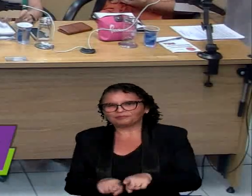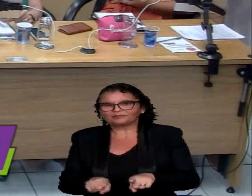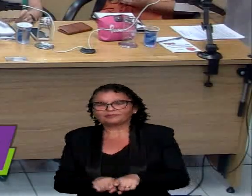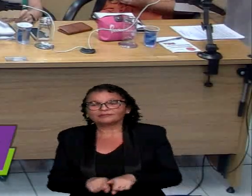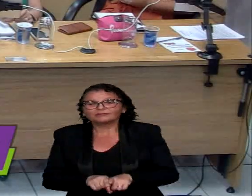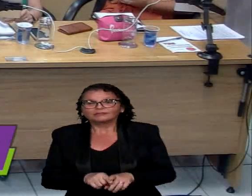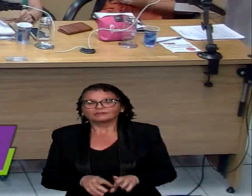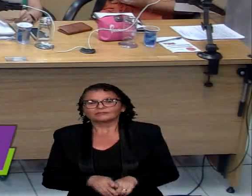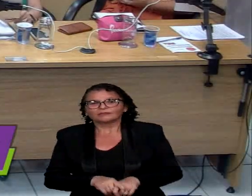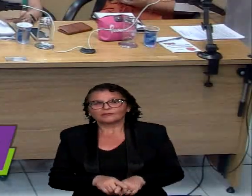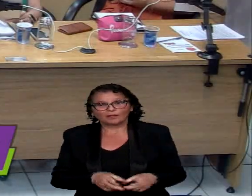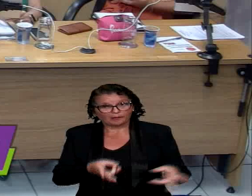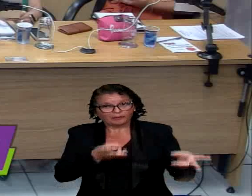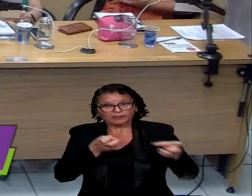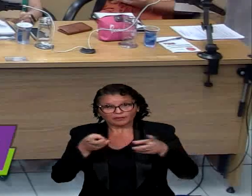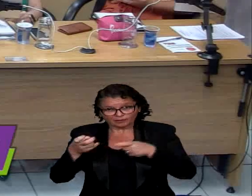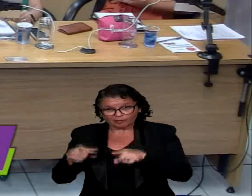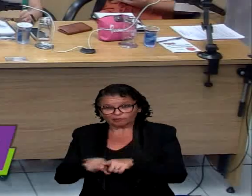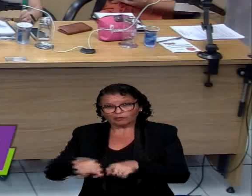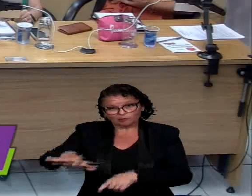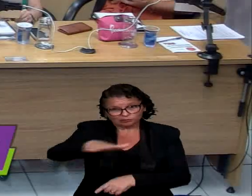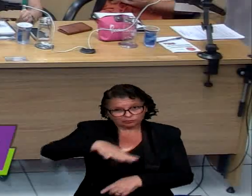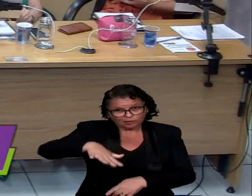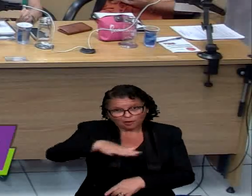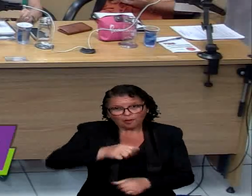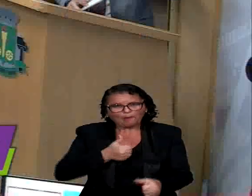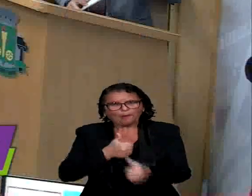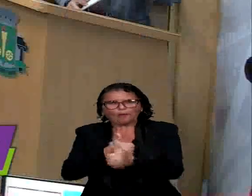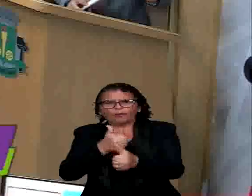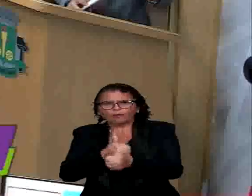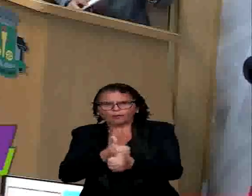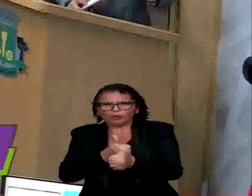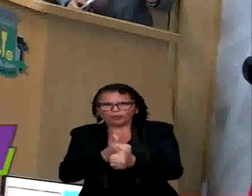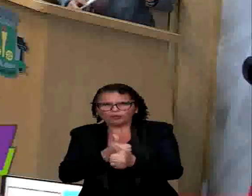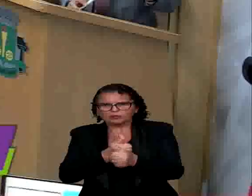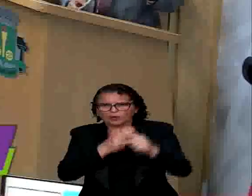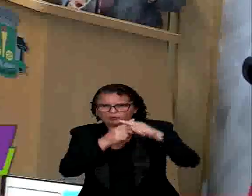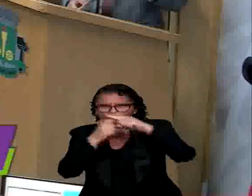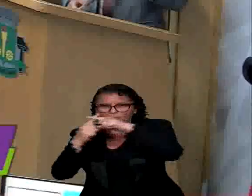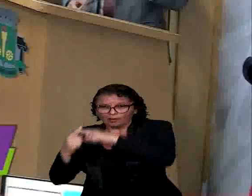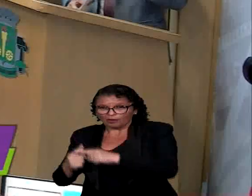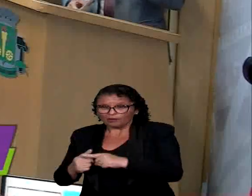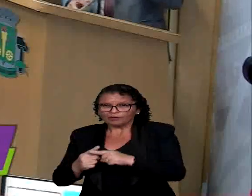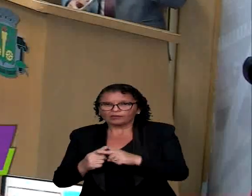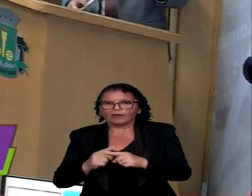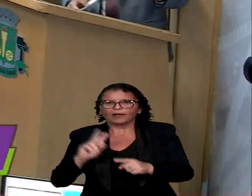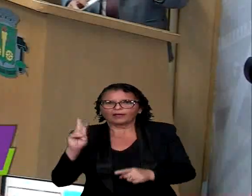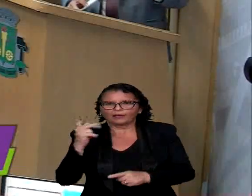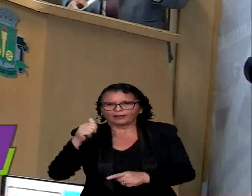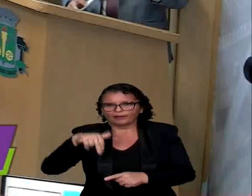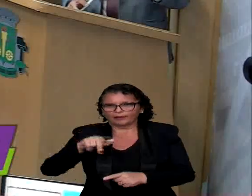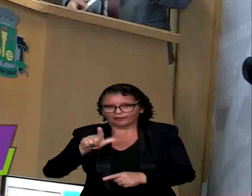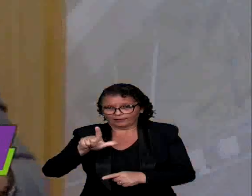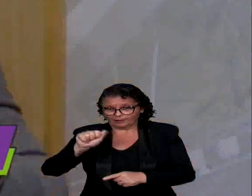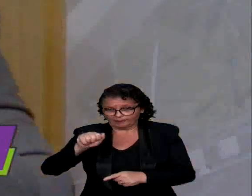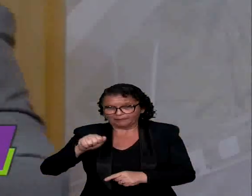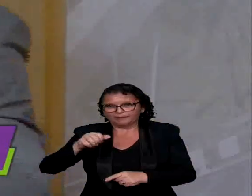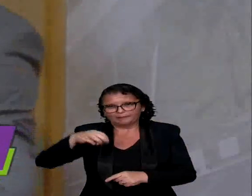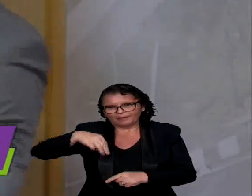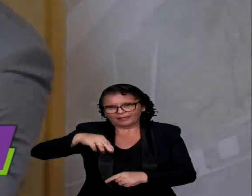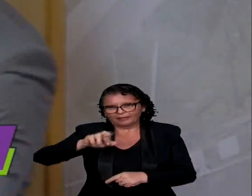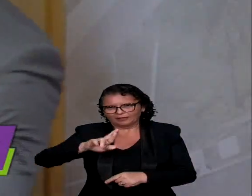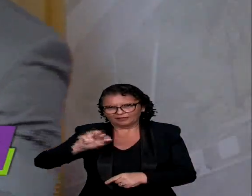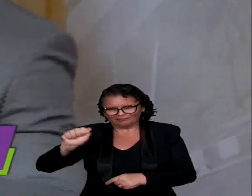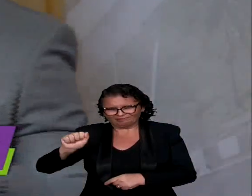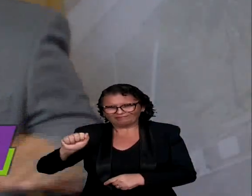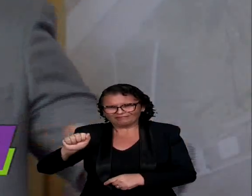concluída vejam aquela região ali próximo ao velório da Helena Maria que era um desafio pessoal mandava